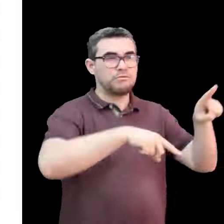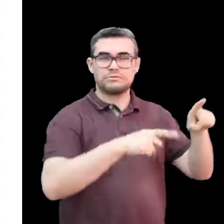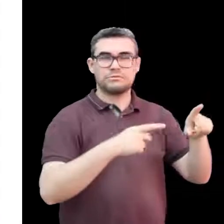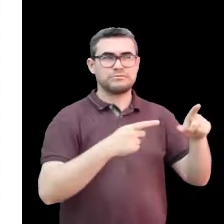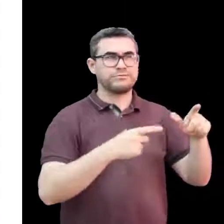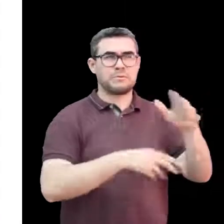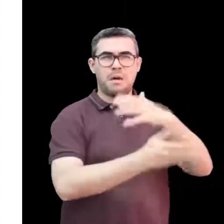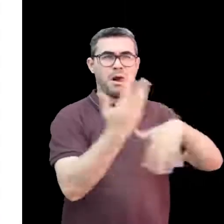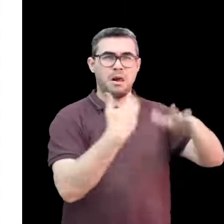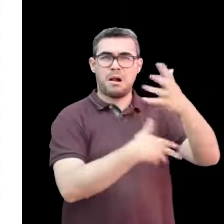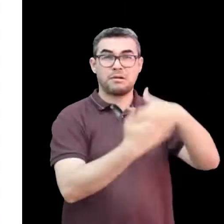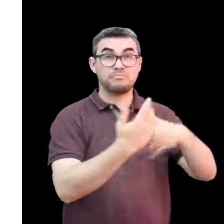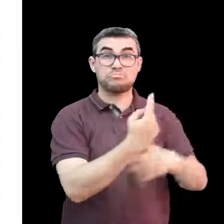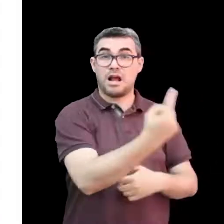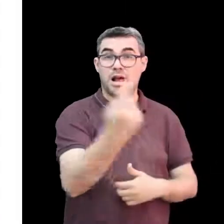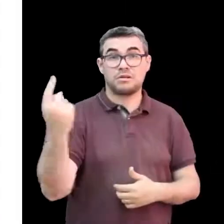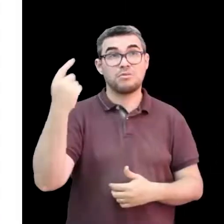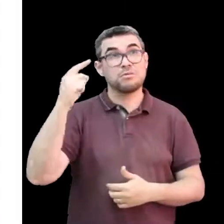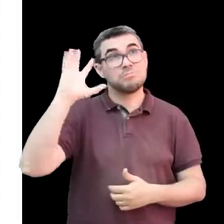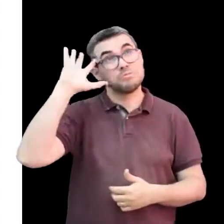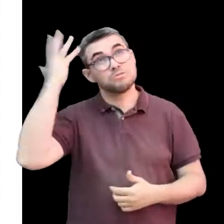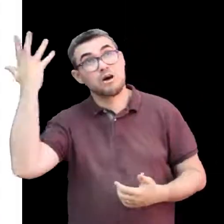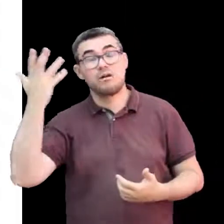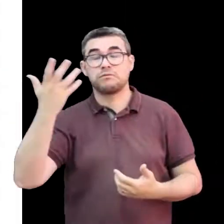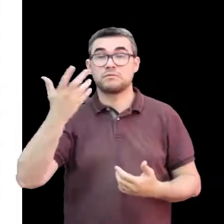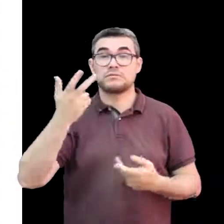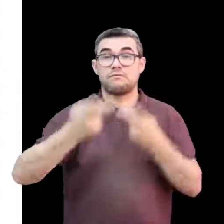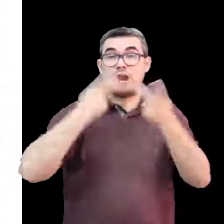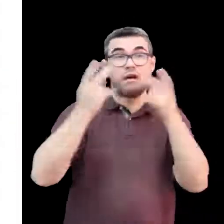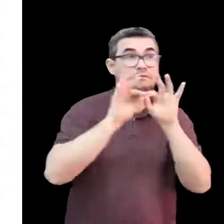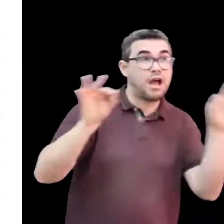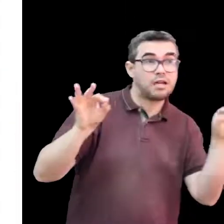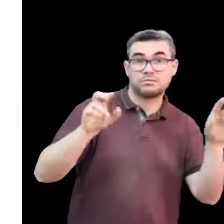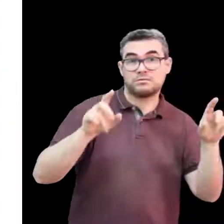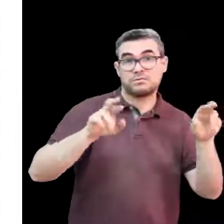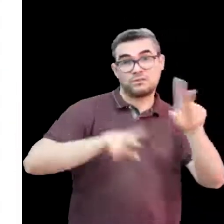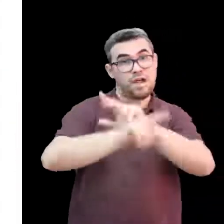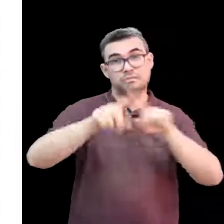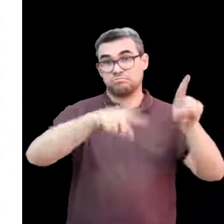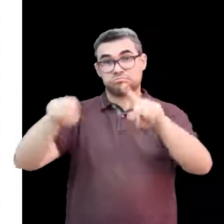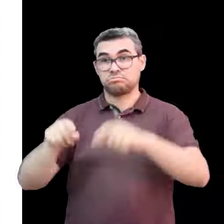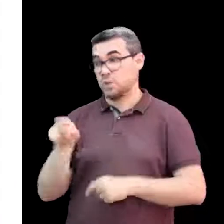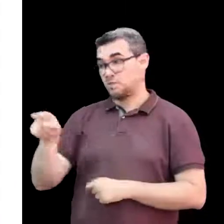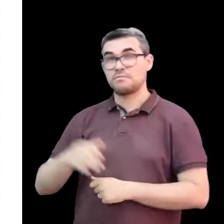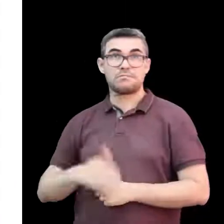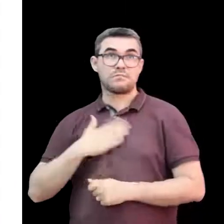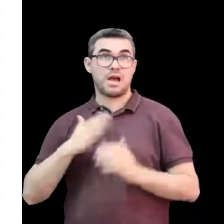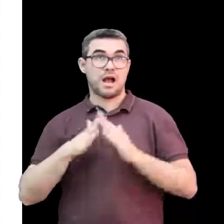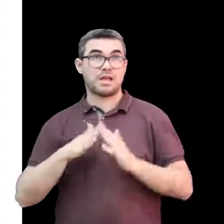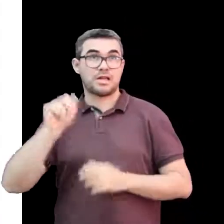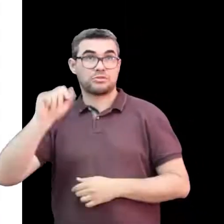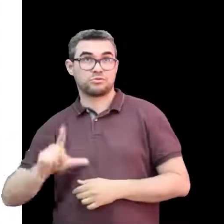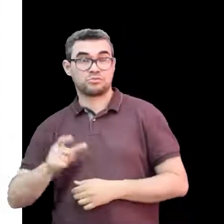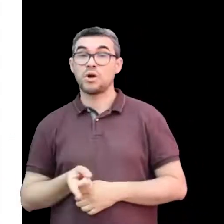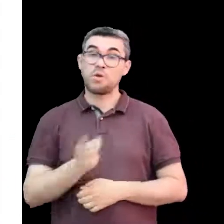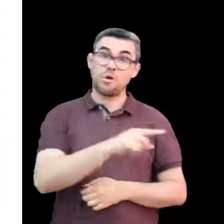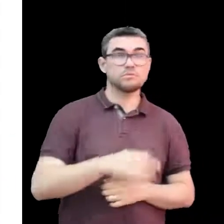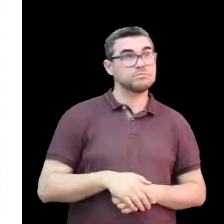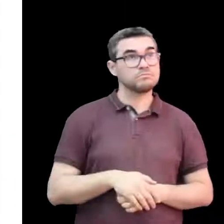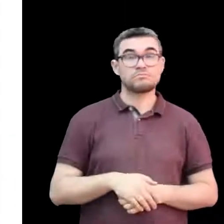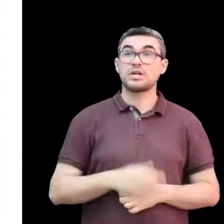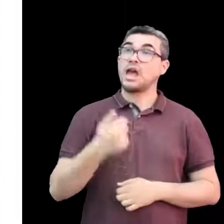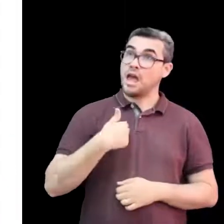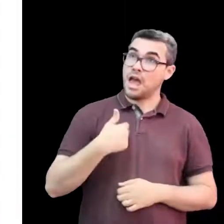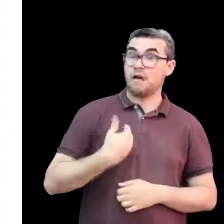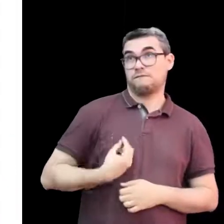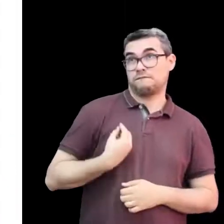heterogênea. Cada pessoa escolhe com que signos vai exprimir as suas ideias. Eu falo, minha casa é azul. Você fala,